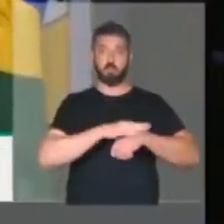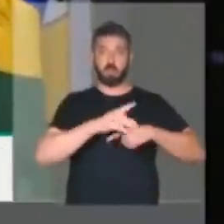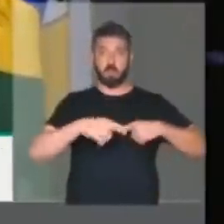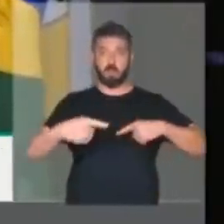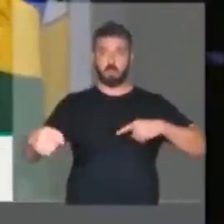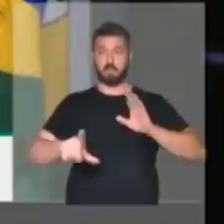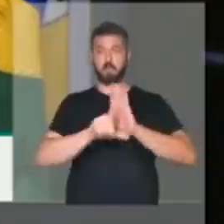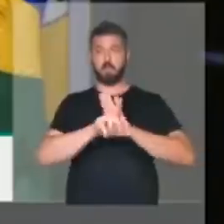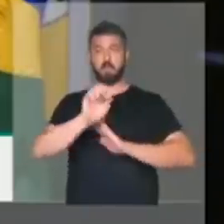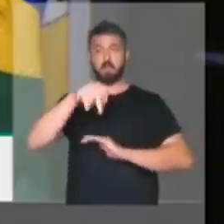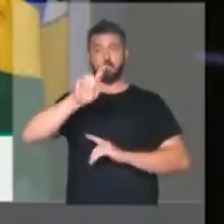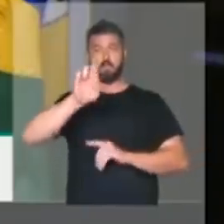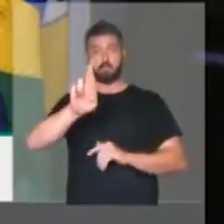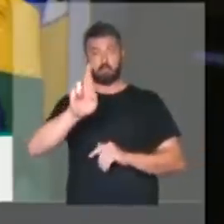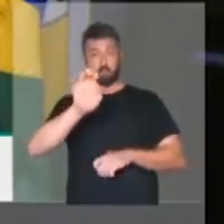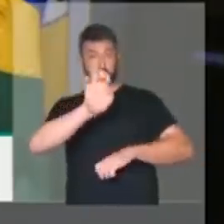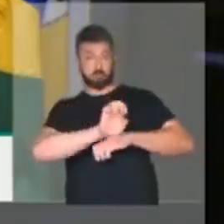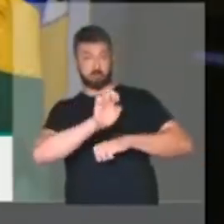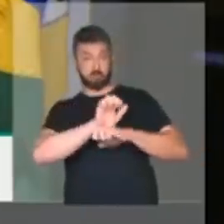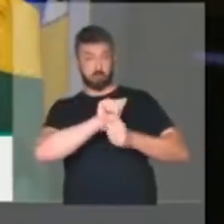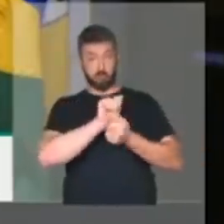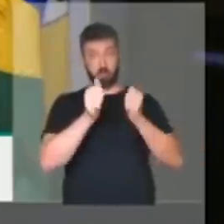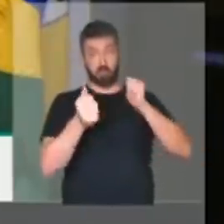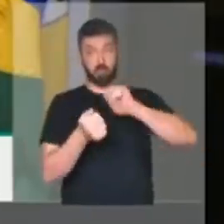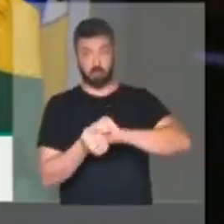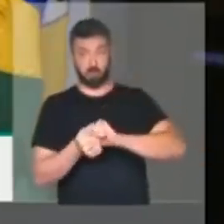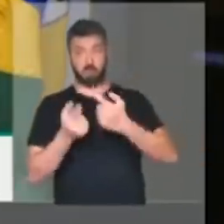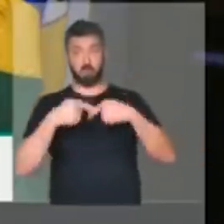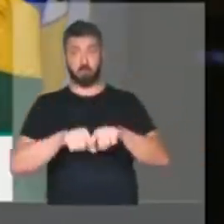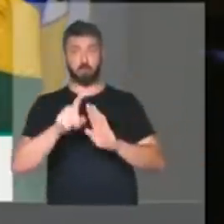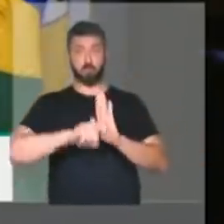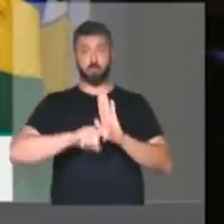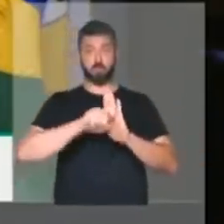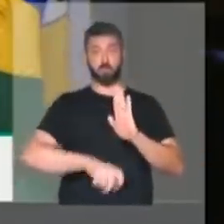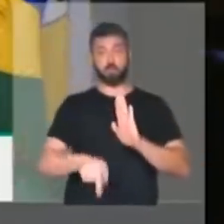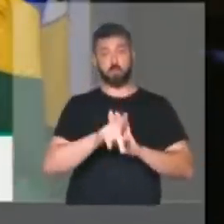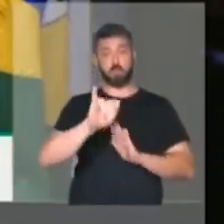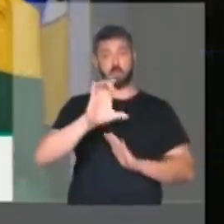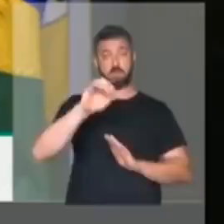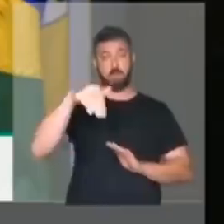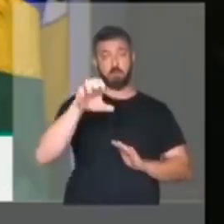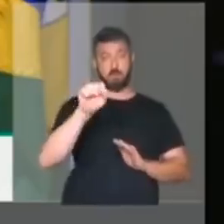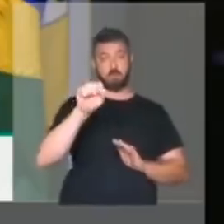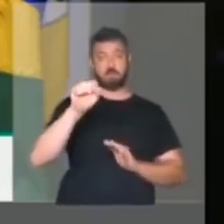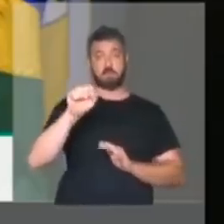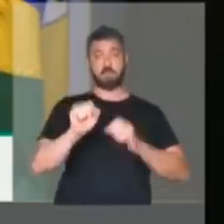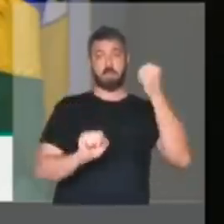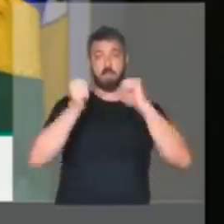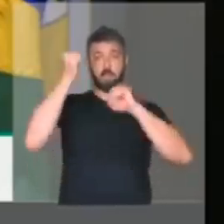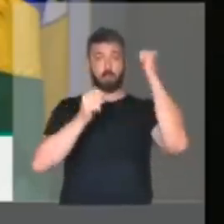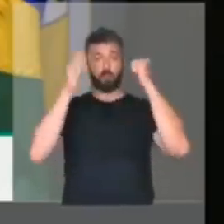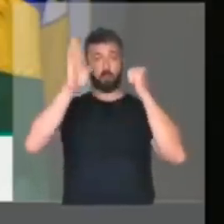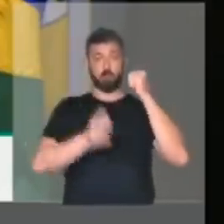da Lei Kandir para que os estados se adaptem ao crédito tributário do ICMS. A nossa indústria já